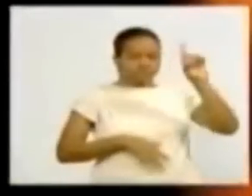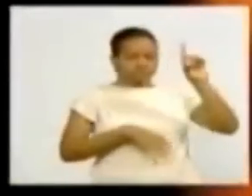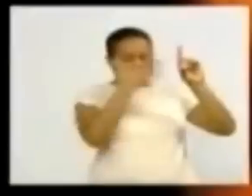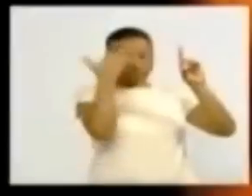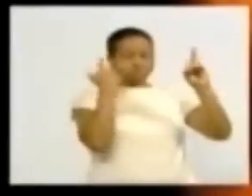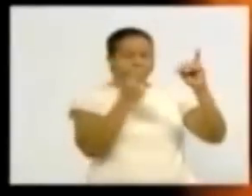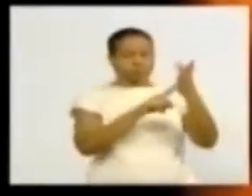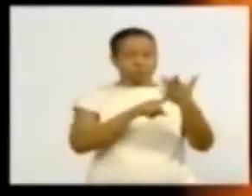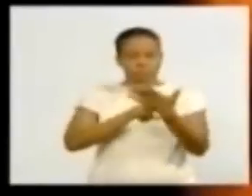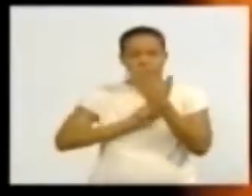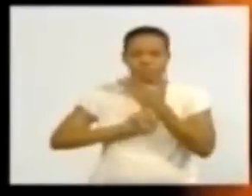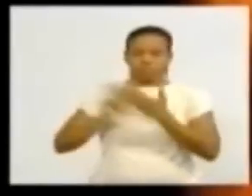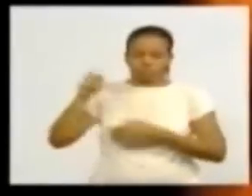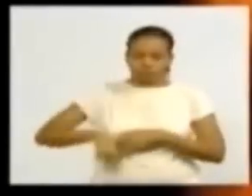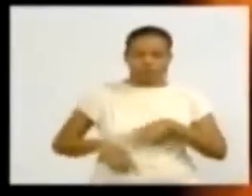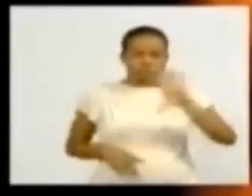este.